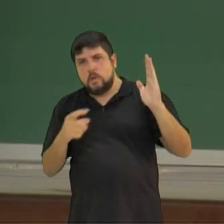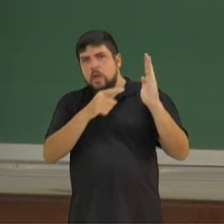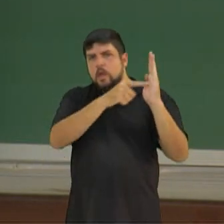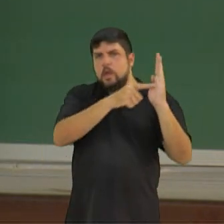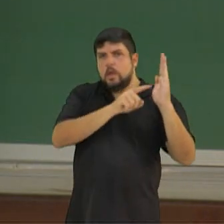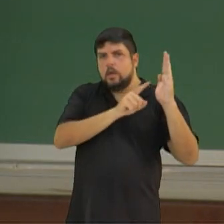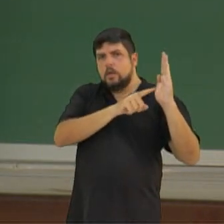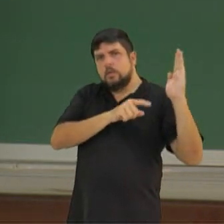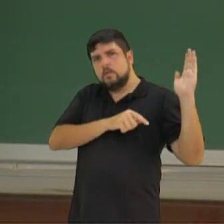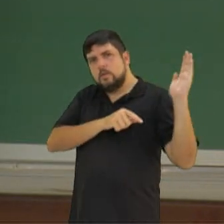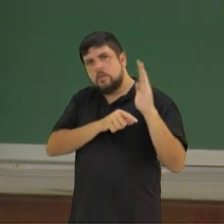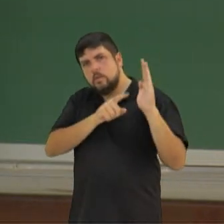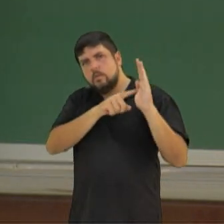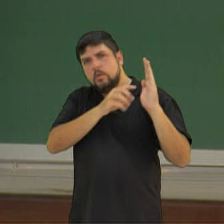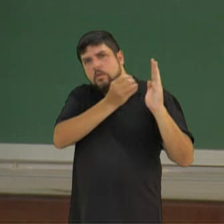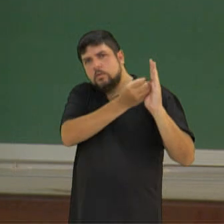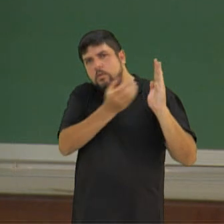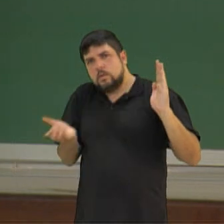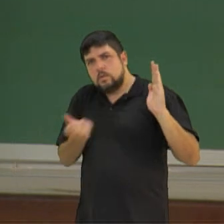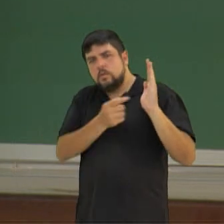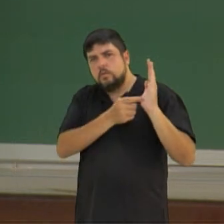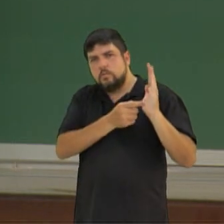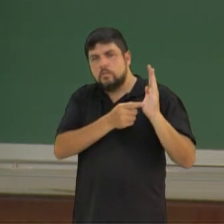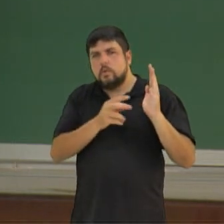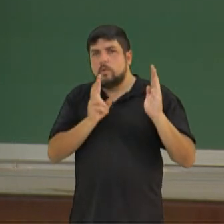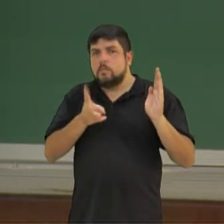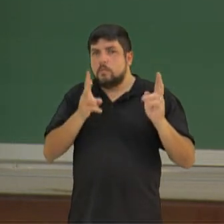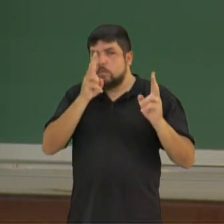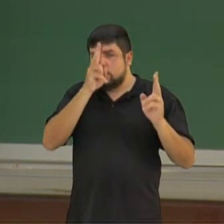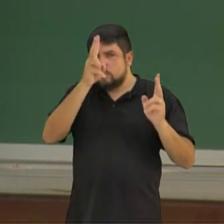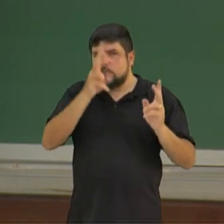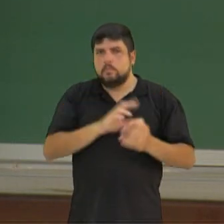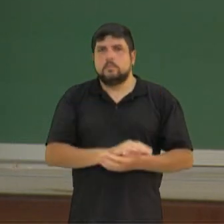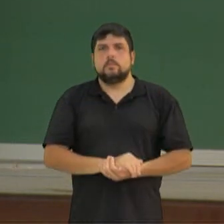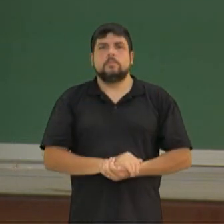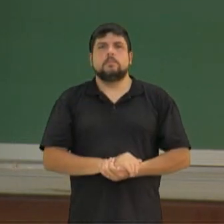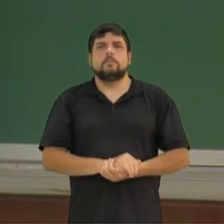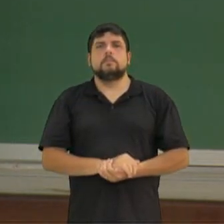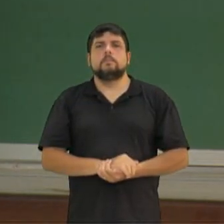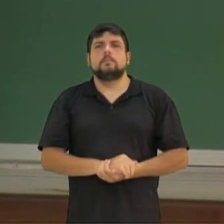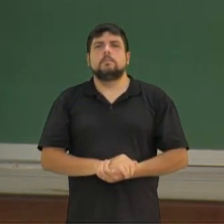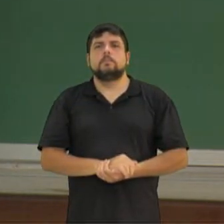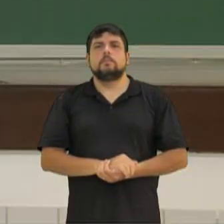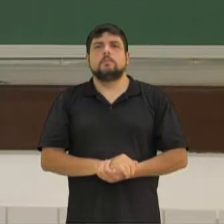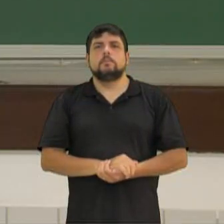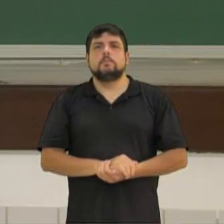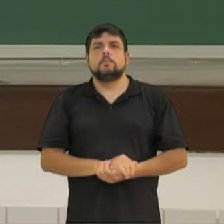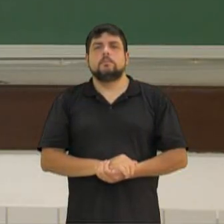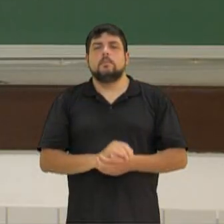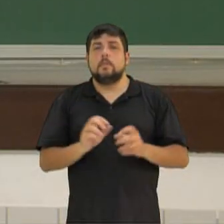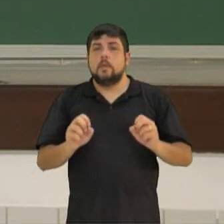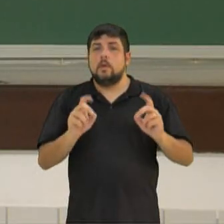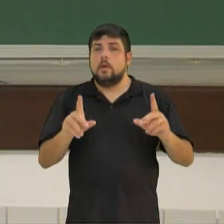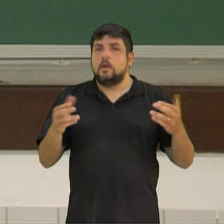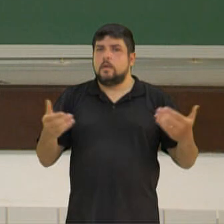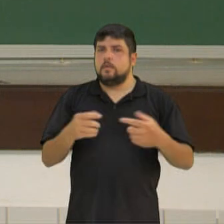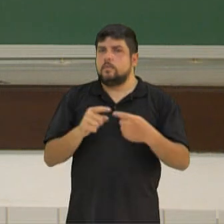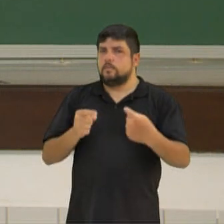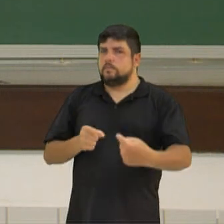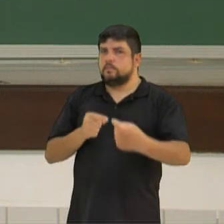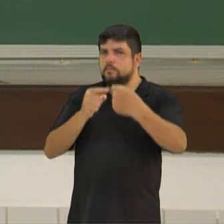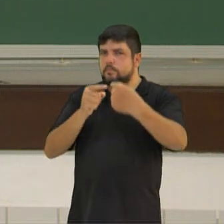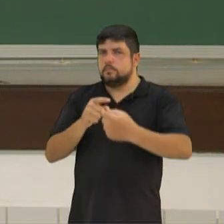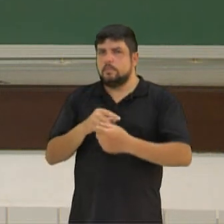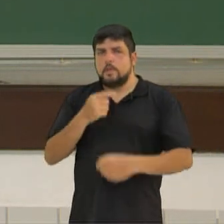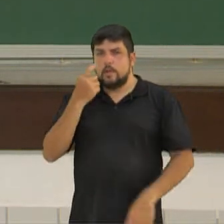Você está jogando para ela, ela está jogando para você, ok? E temos aqui um quiz. Olha só